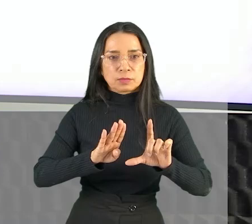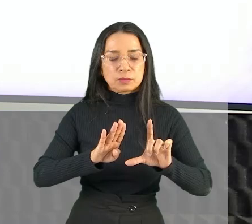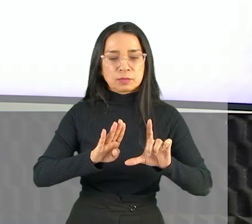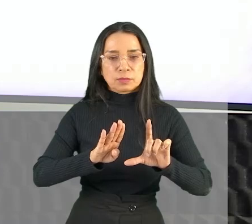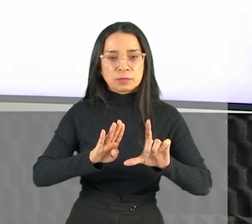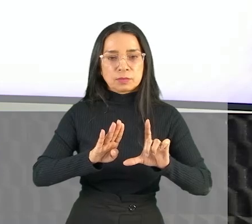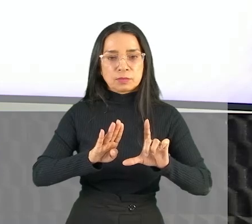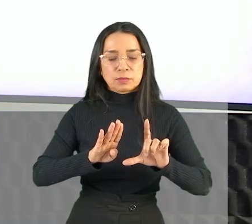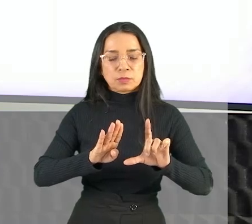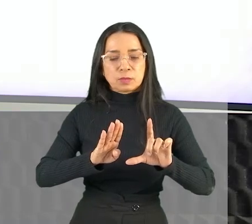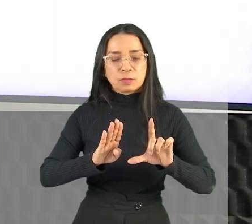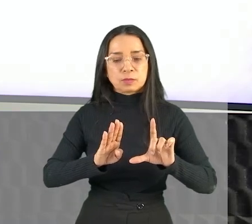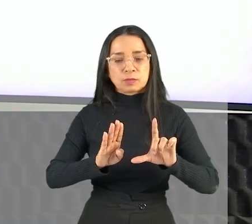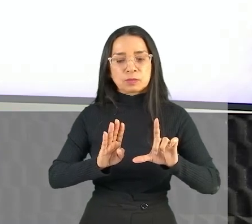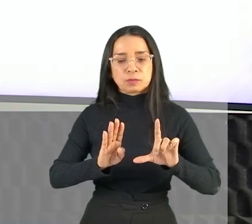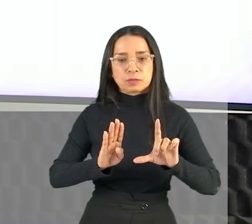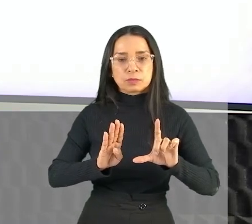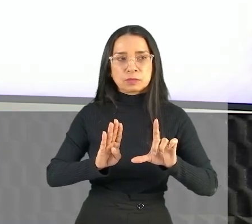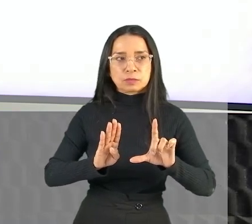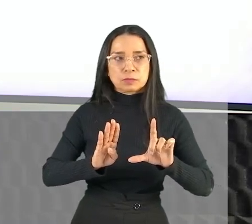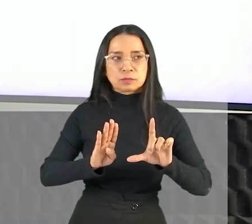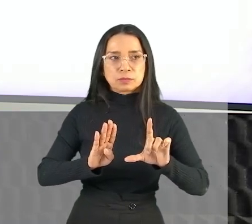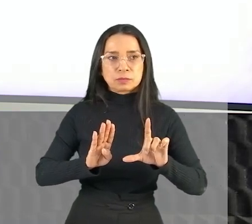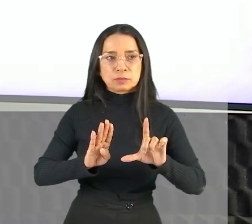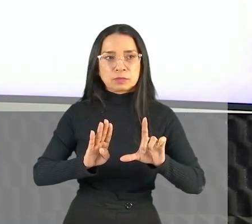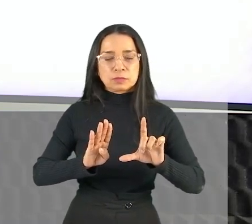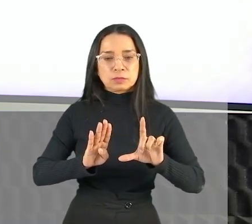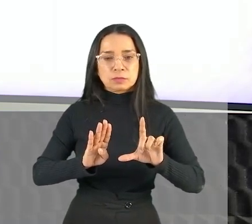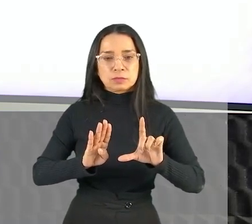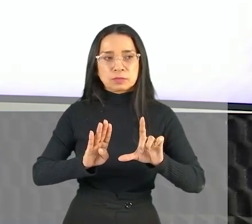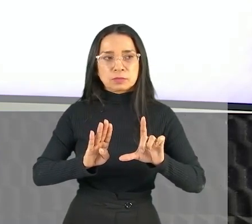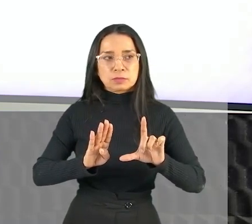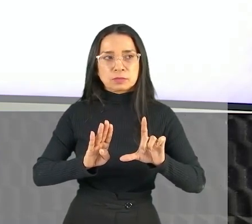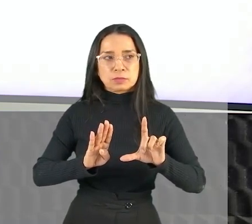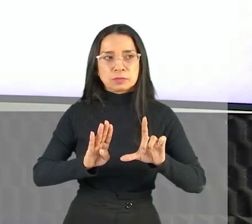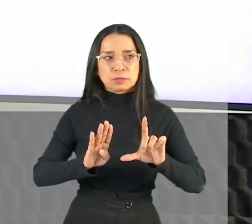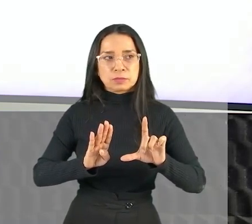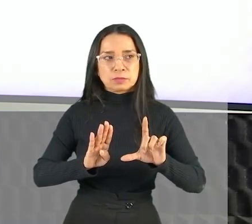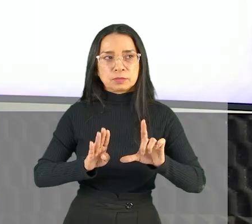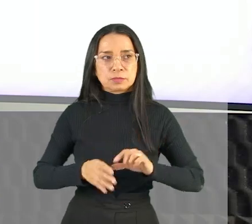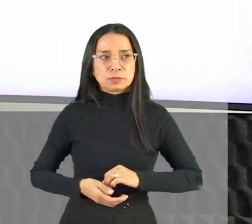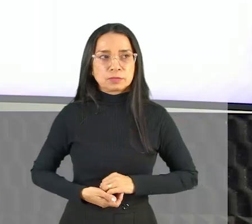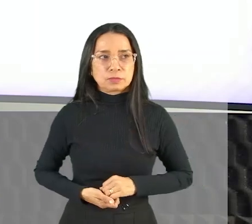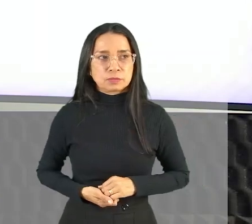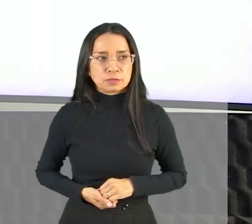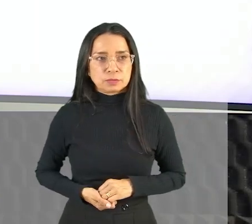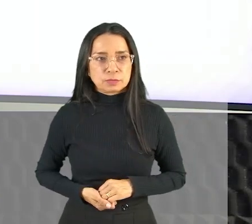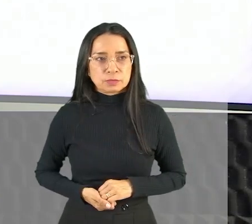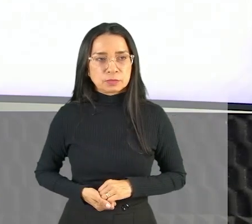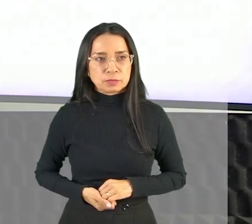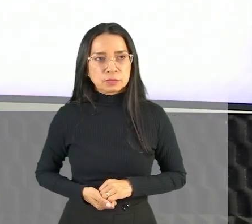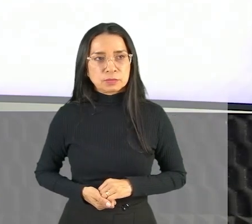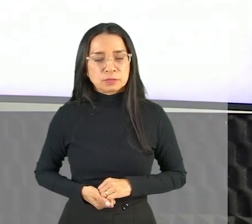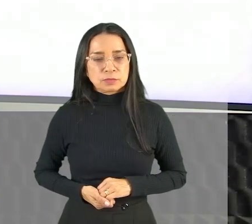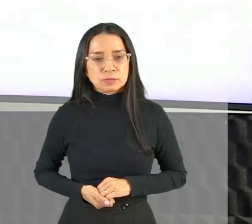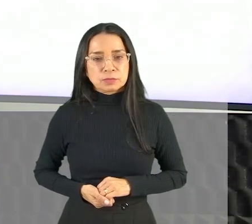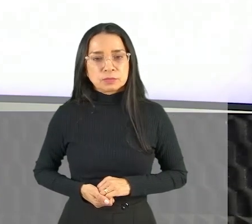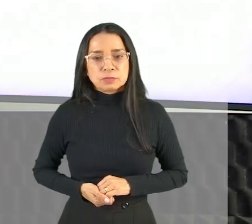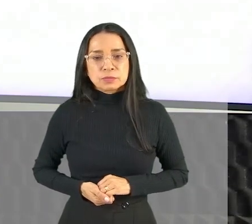sobre essa fecundação aí, tá? É 11, 22, 33, letra B.